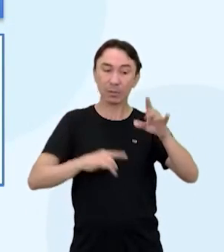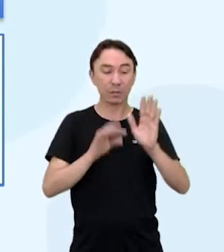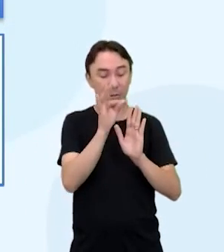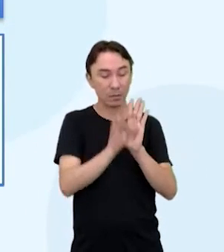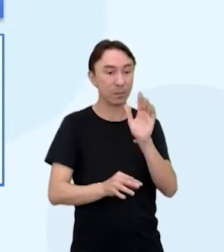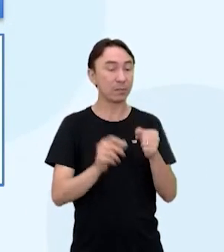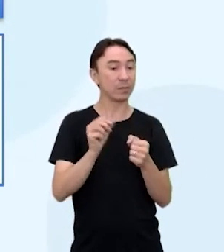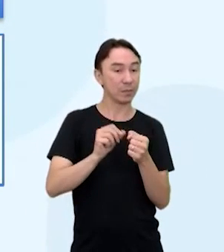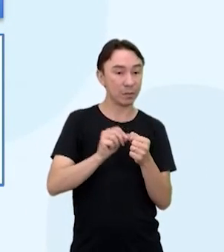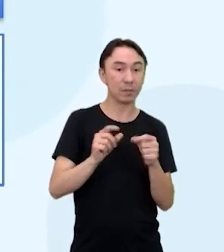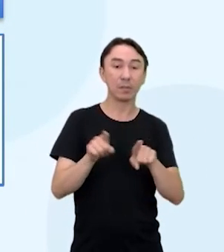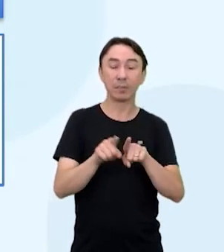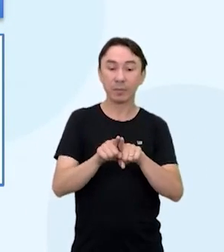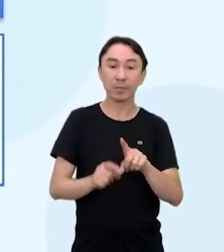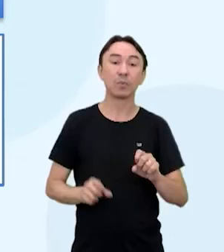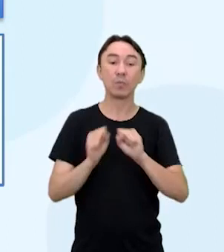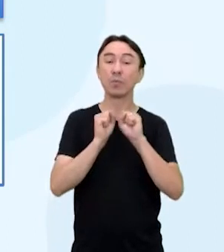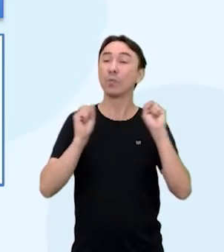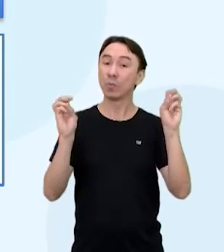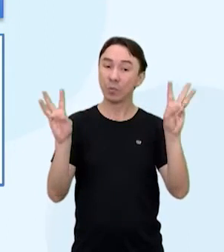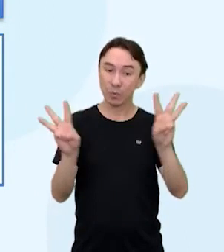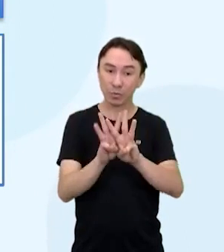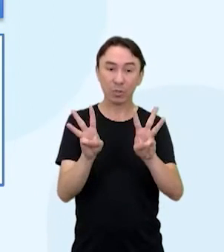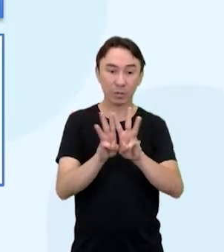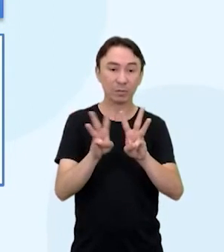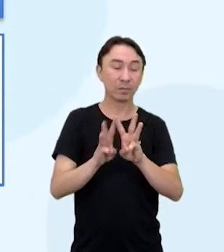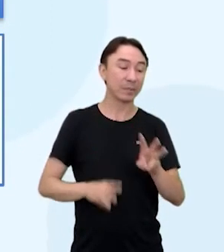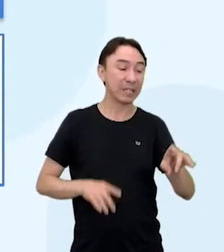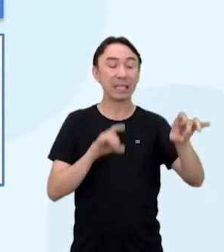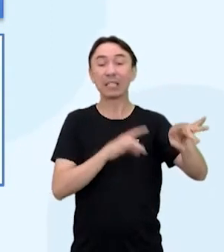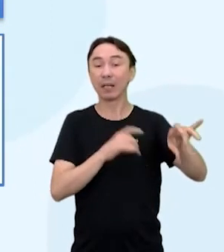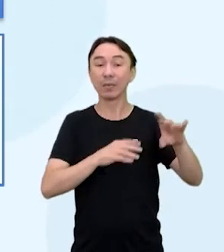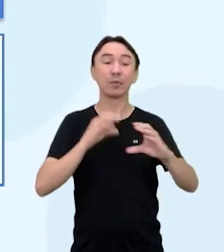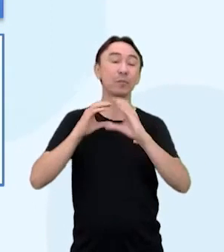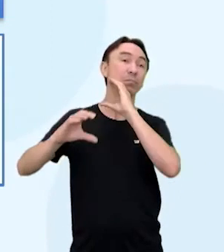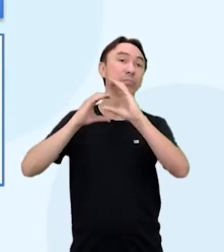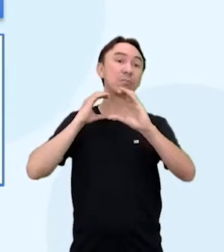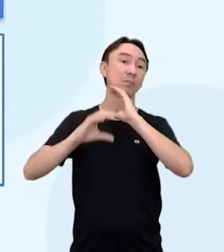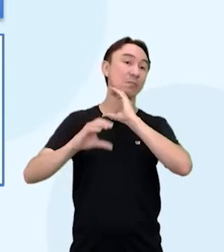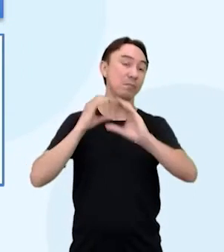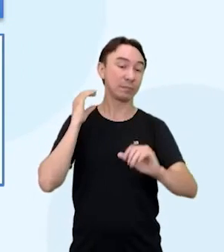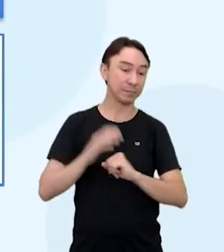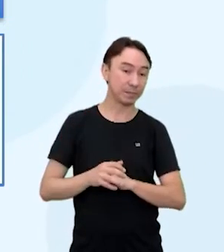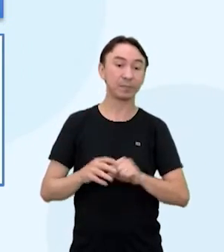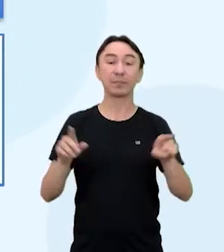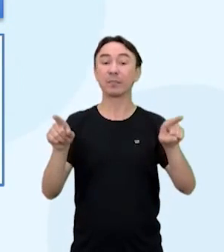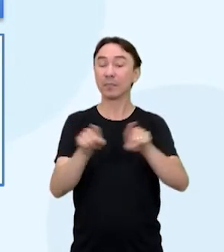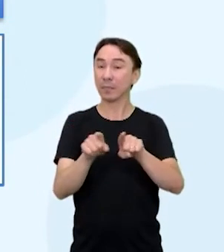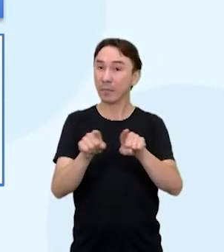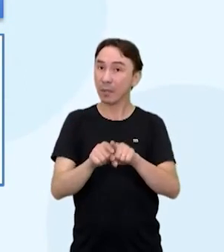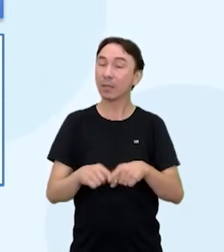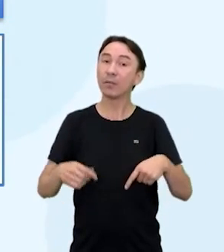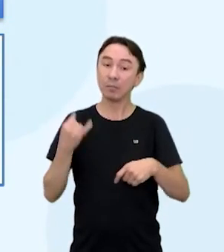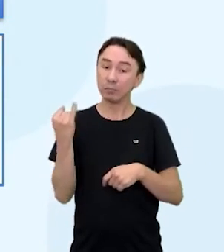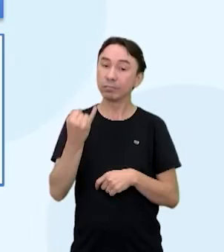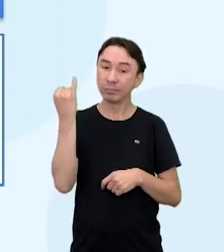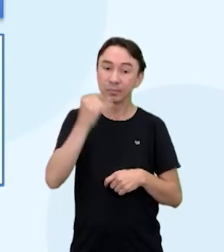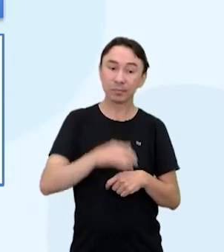comunicação. Também podemos aqui lembrar sempre da criação desse cenário a partir